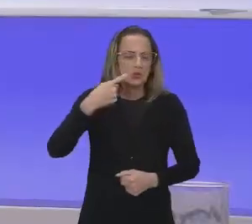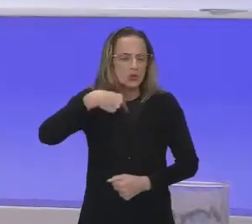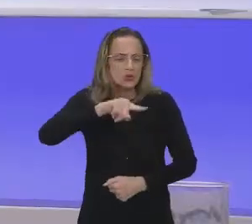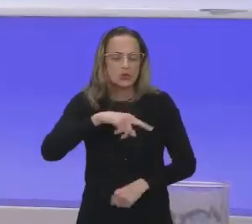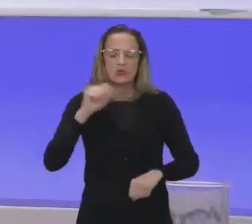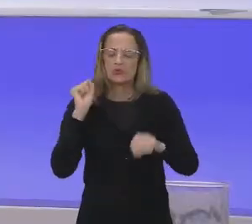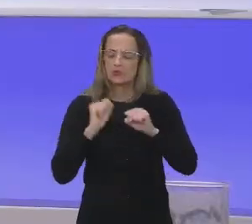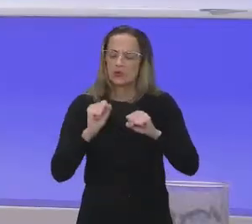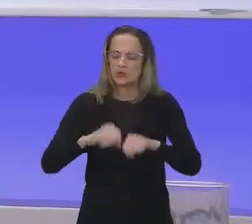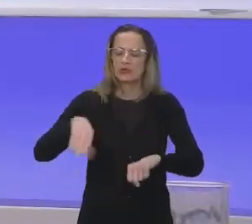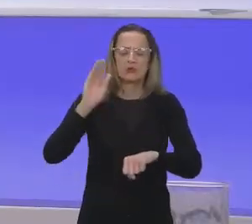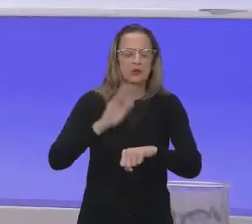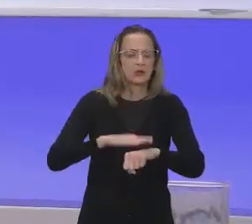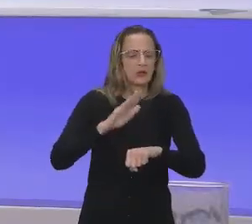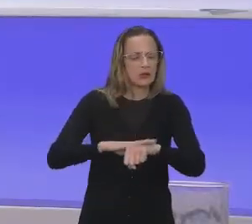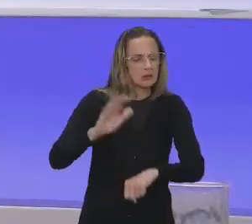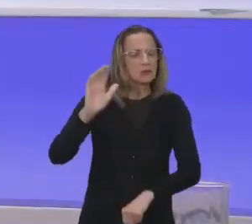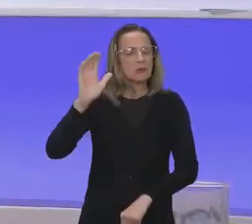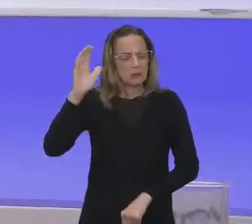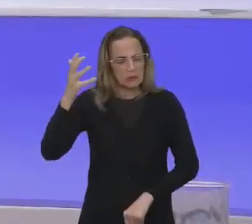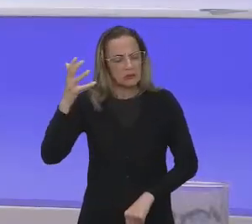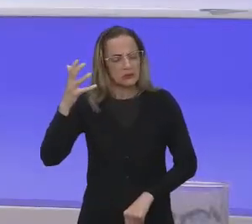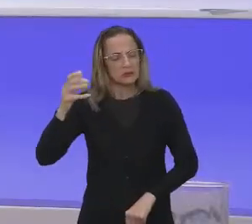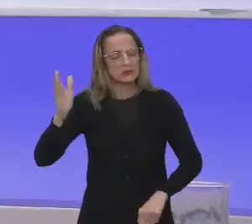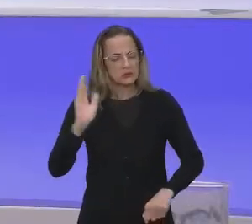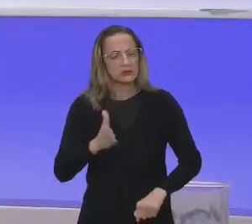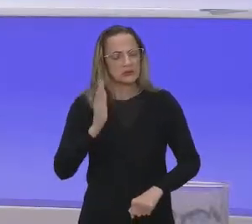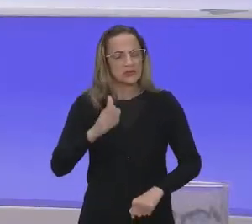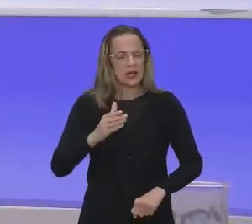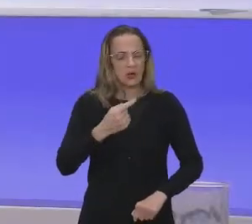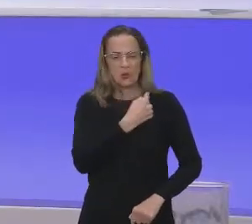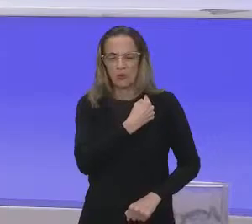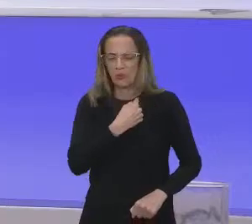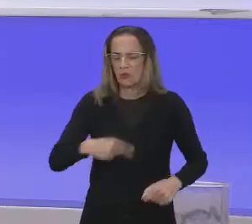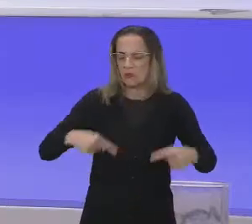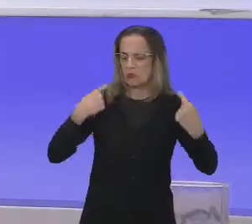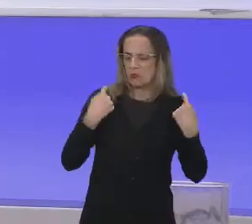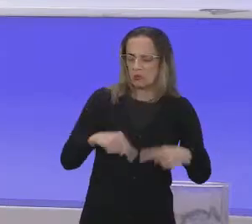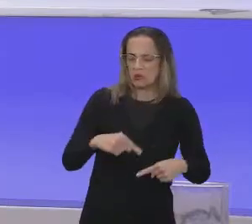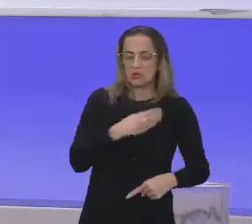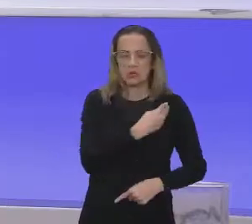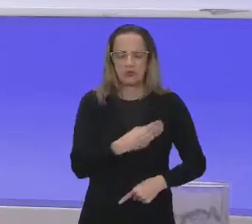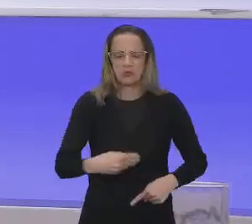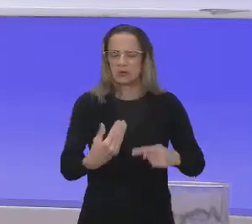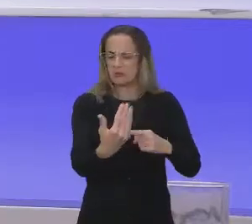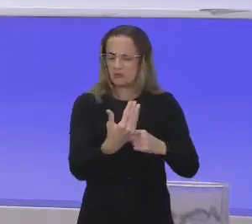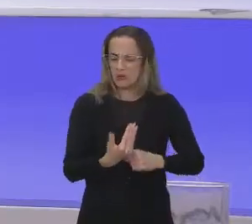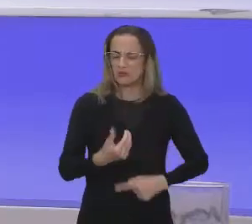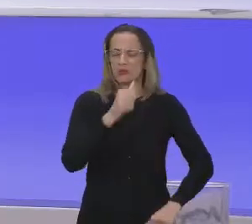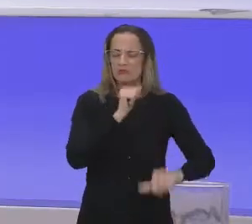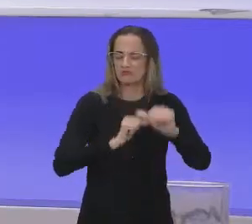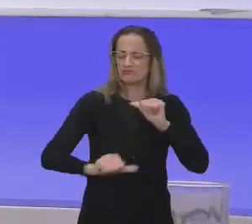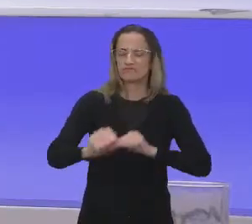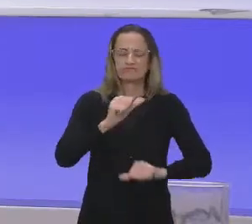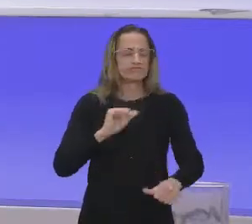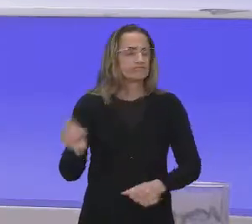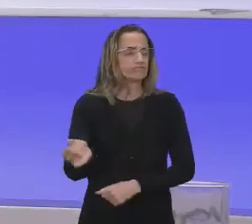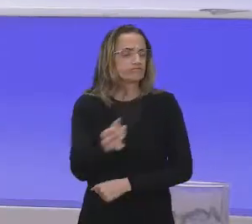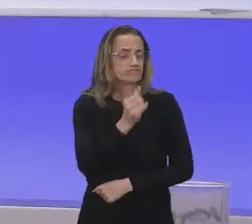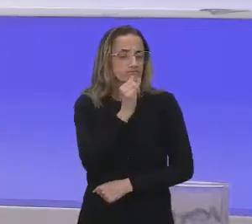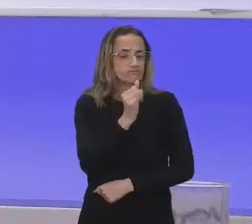para mudar? Será que já não existe alguma política pública que me ajude a mudar? Por